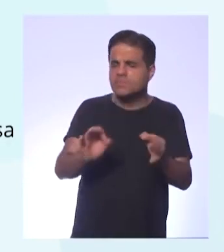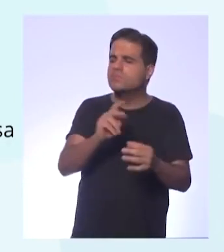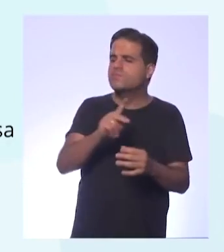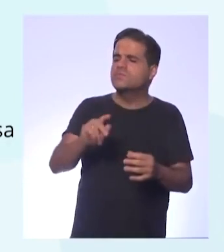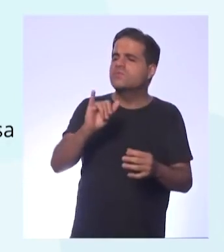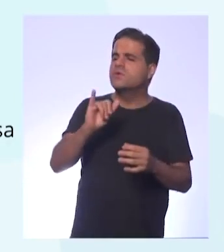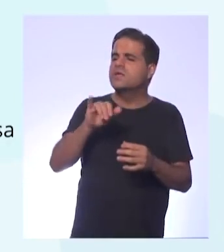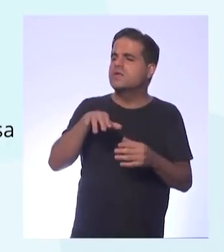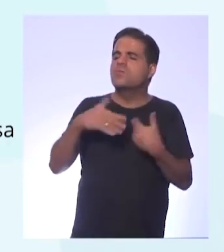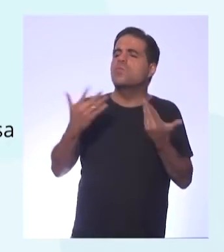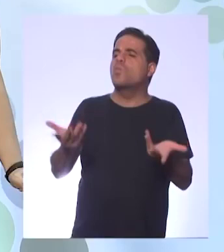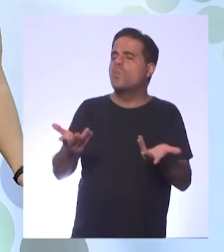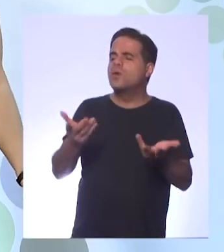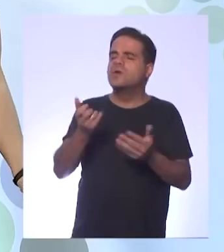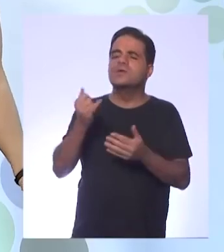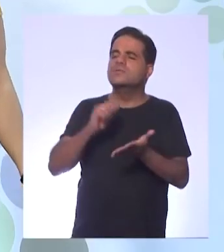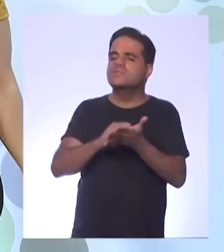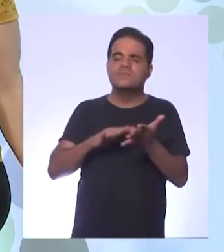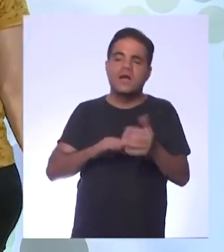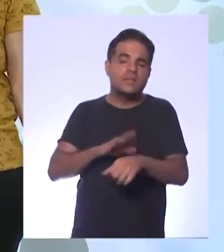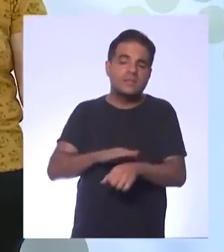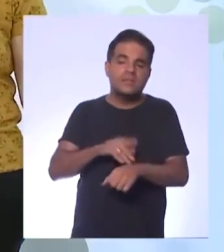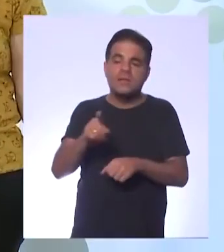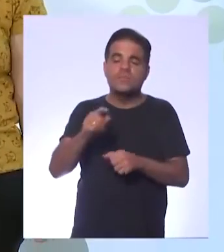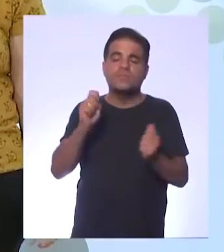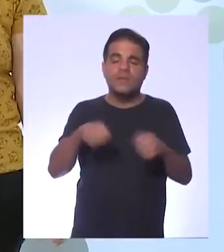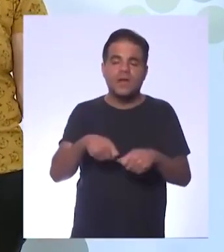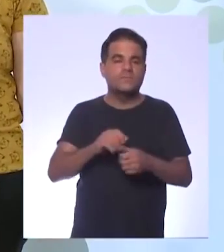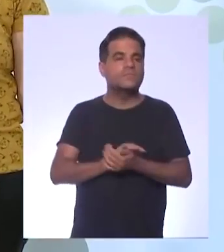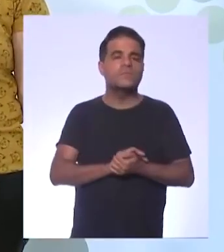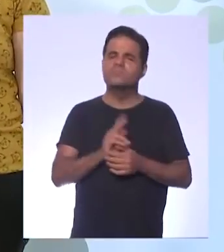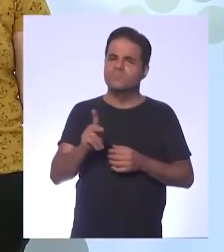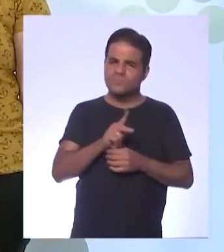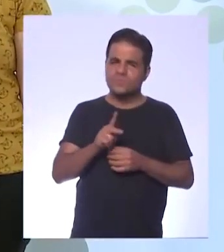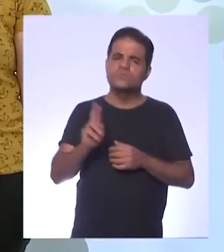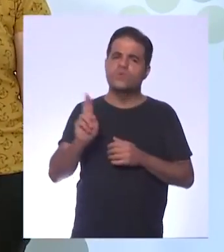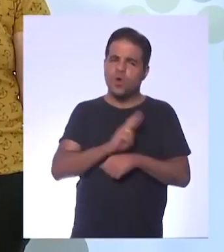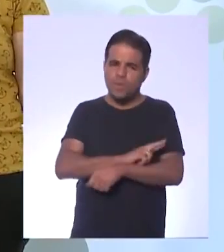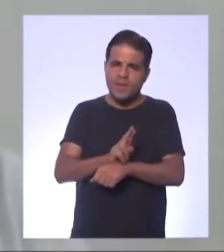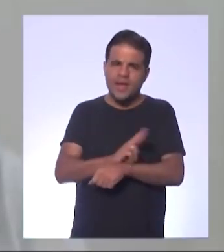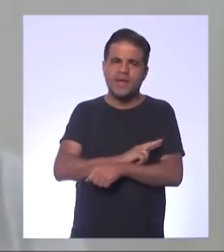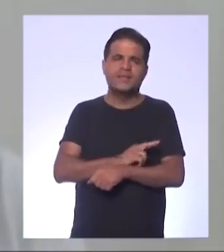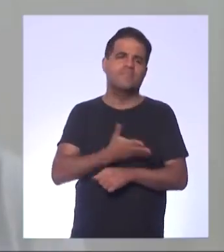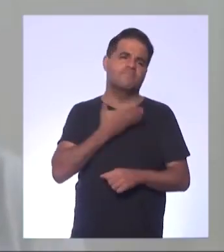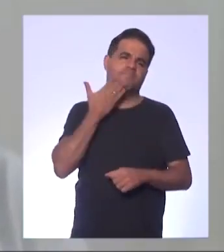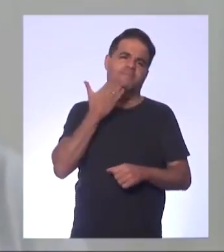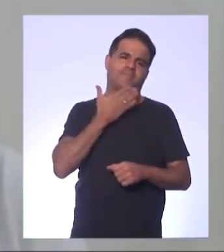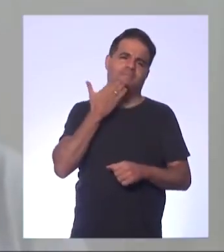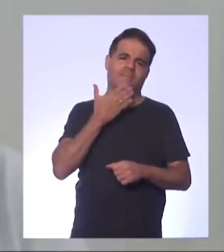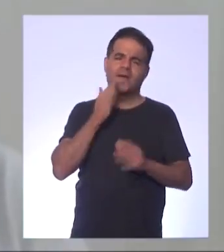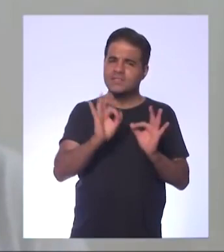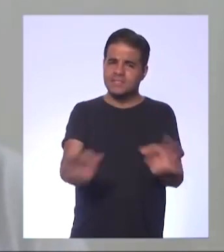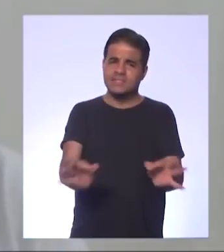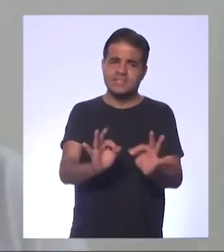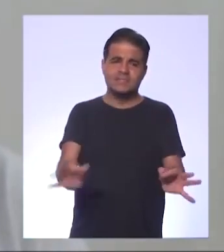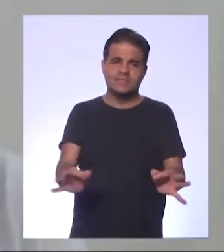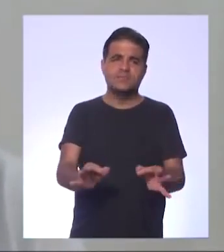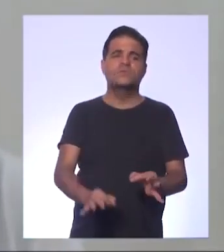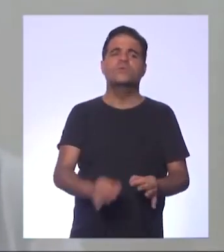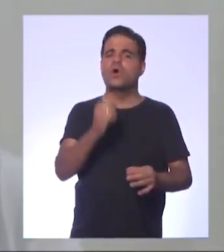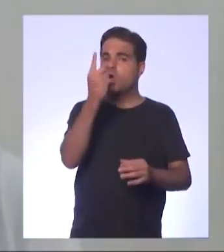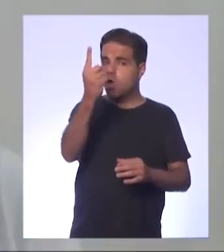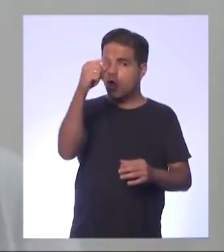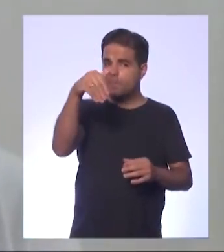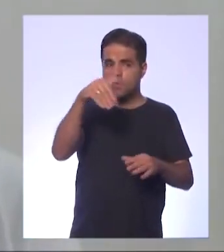Inês, quanto tempo eles vão ter para essa atividade? Professora Roberta, essa atividade é muito simples. Então,